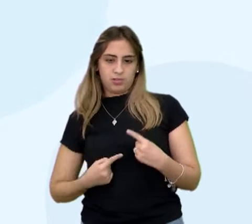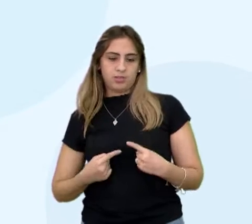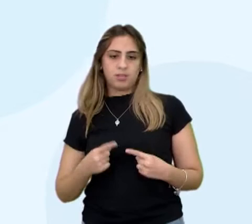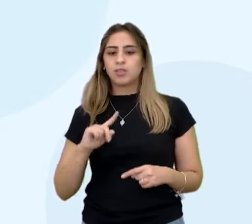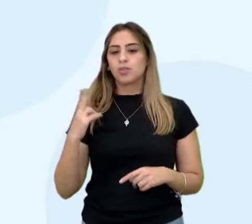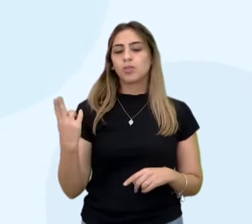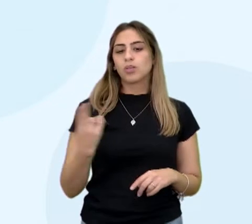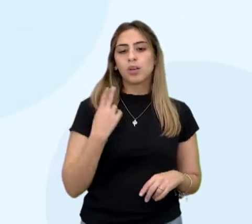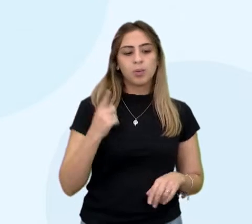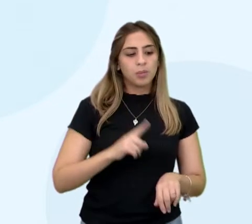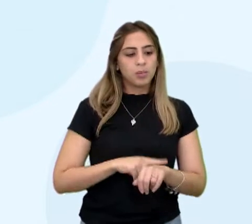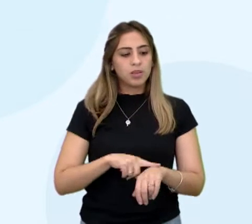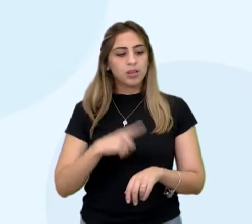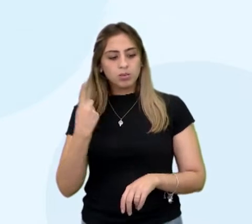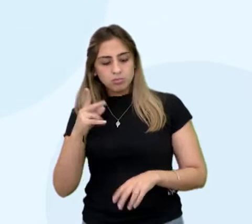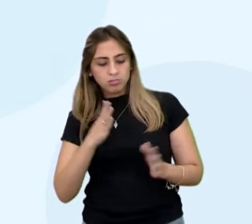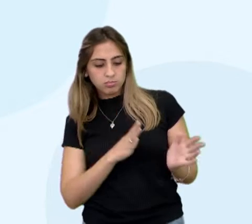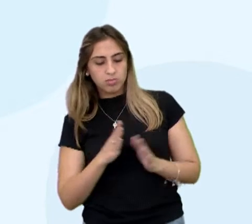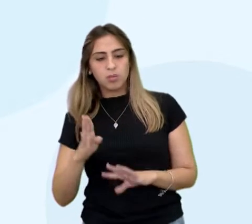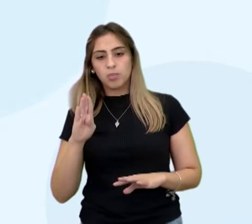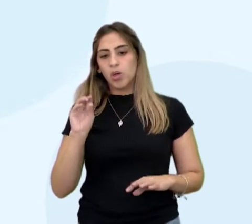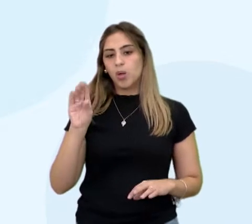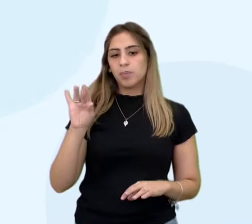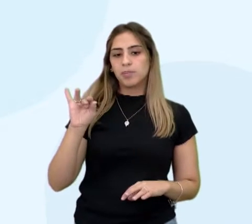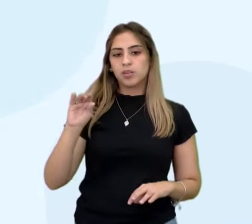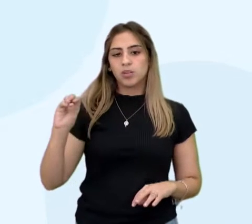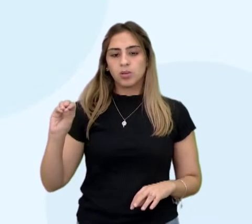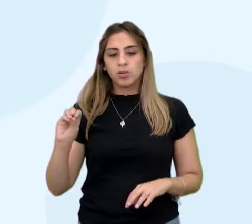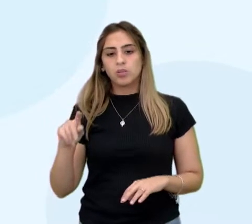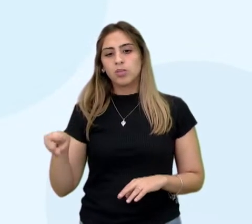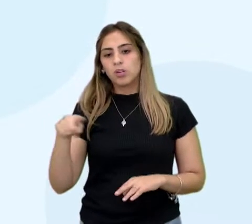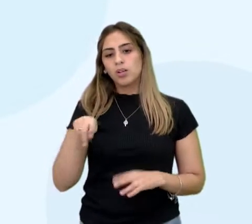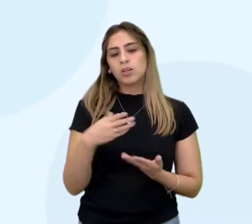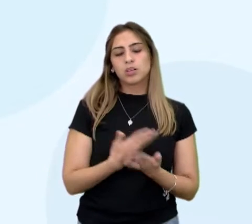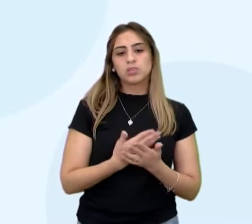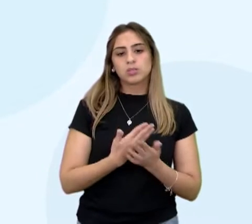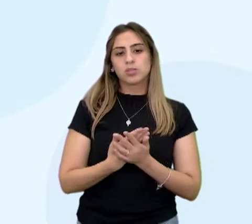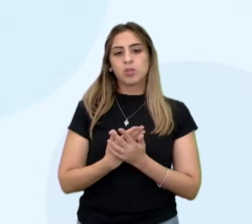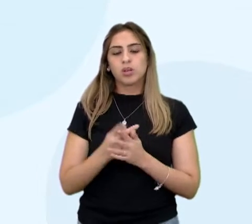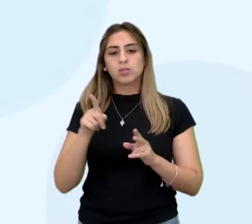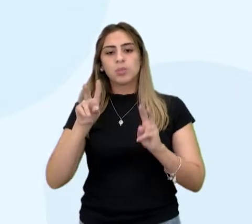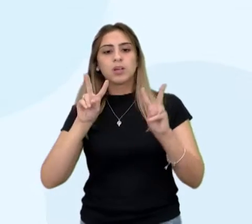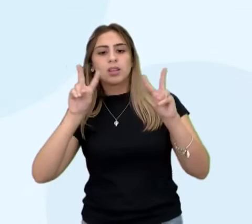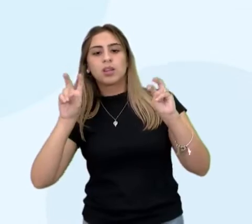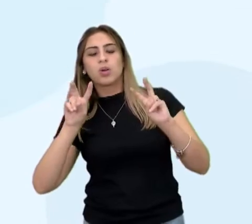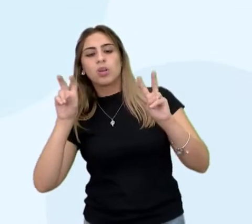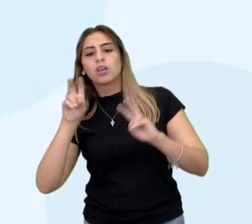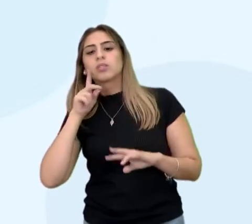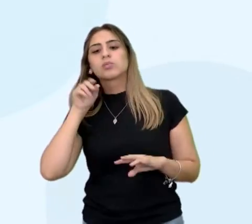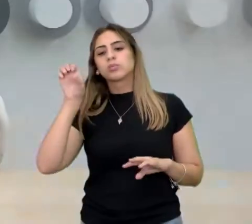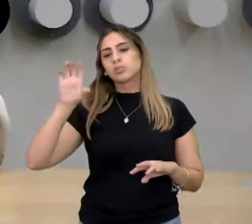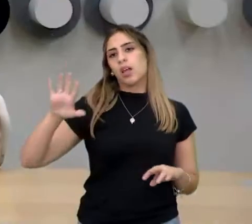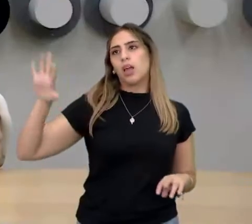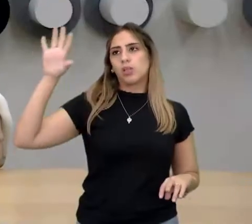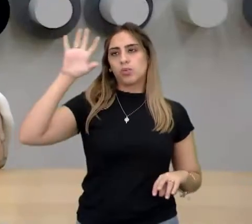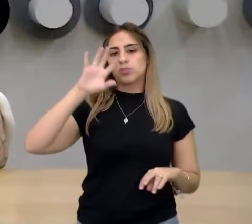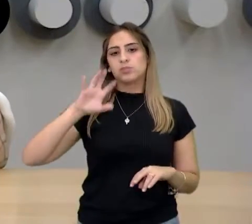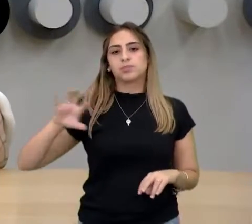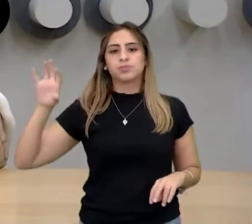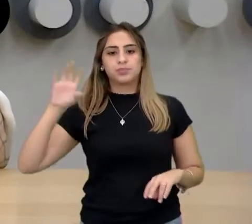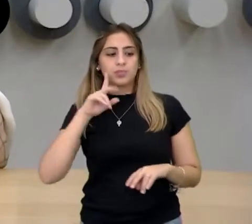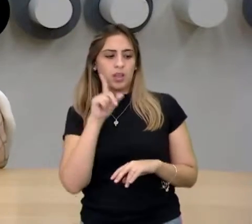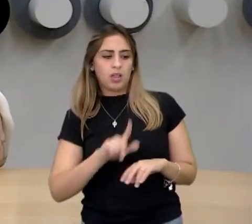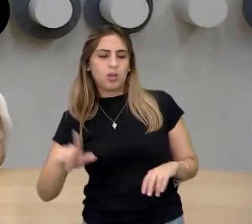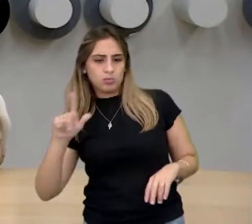Num dado momento da sua carreira, Bobbio se dedica ao estudo sobre as teorias do Estado, tá certo? Então, é claro